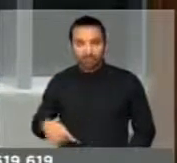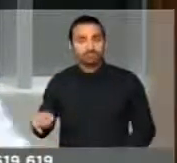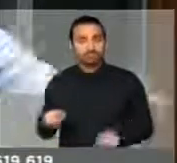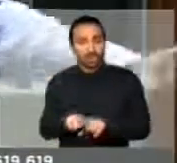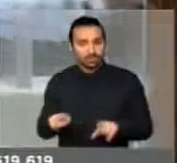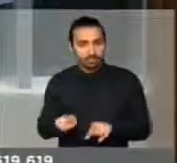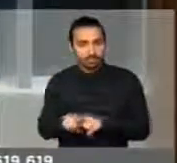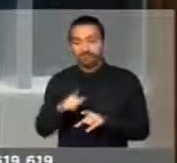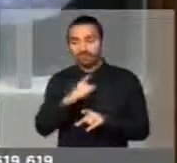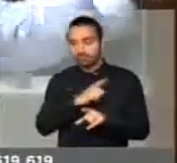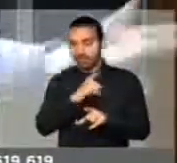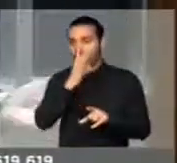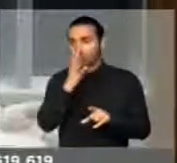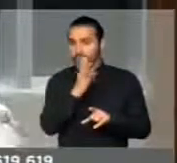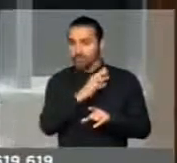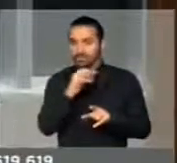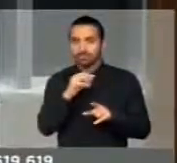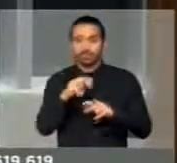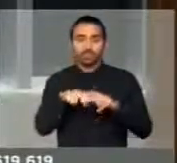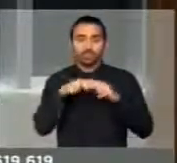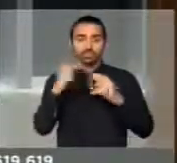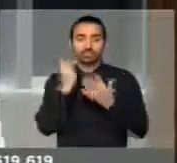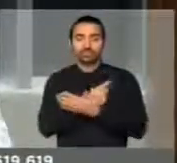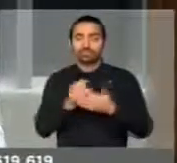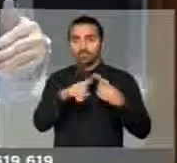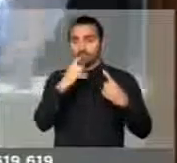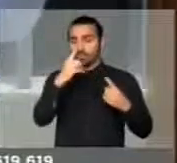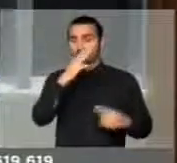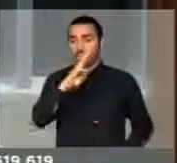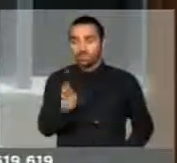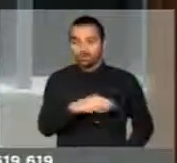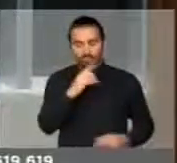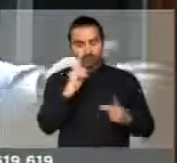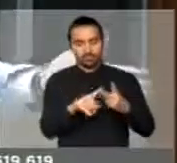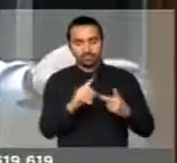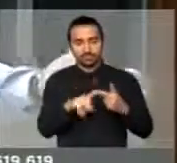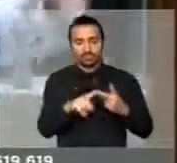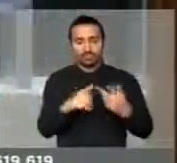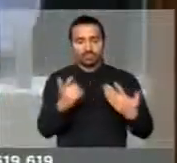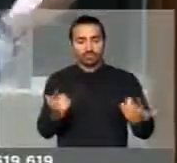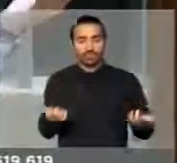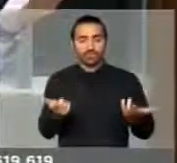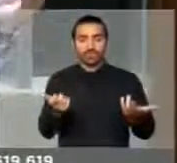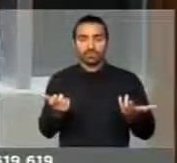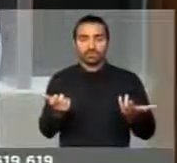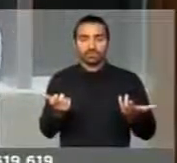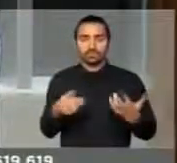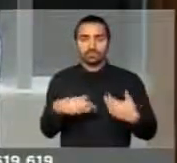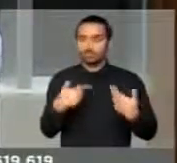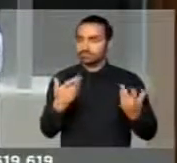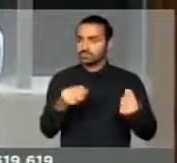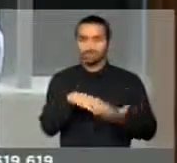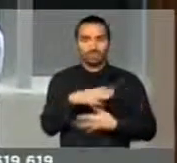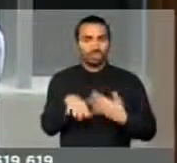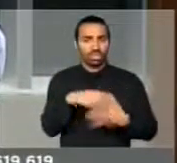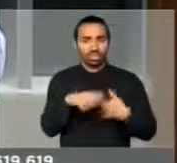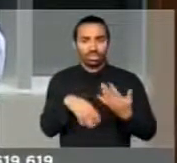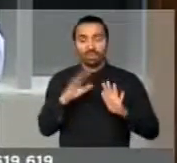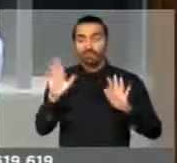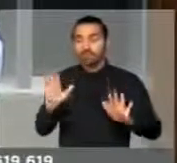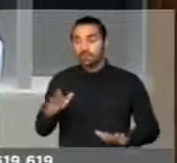tocar num assunto. O PSOL é um partido pequeno. 38. E isso nos deixa